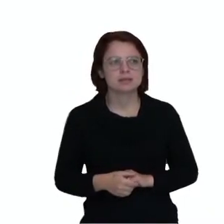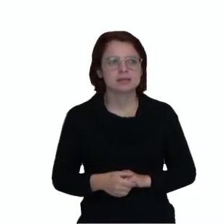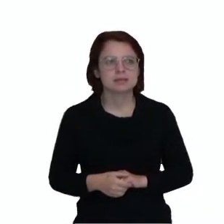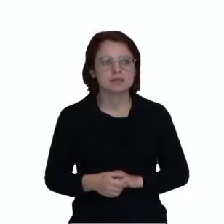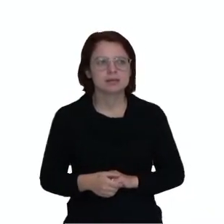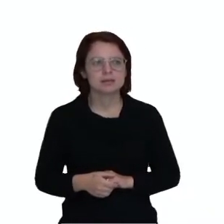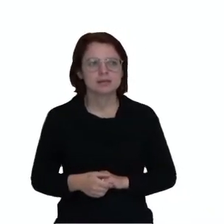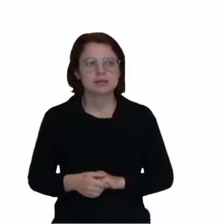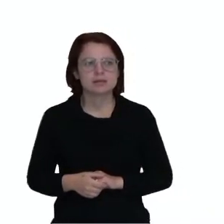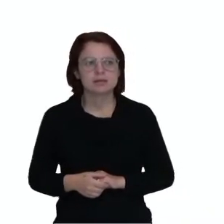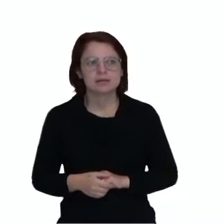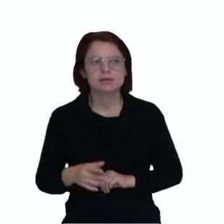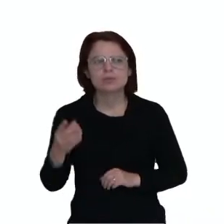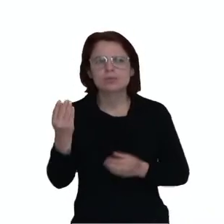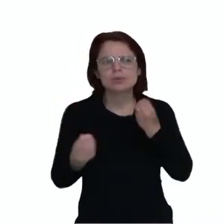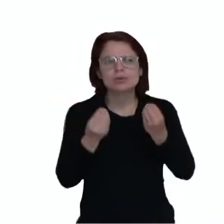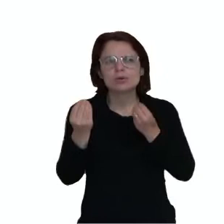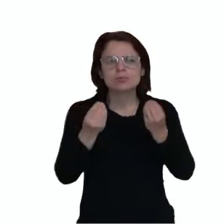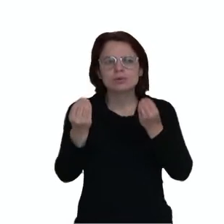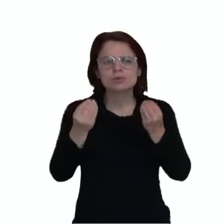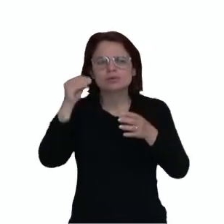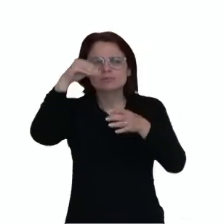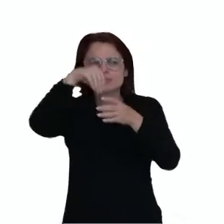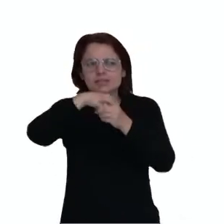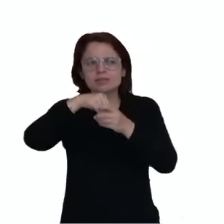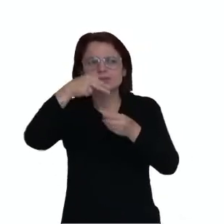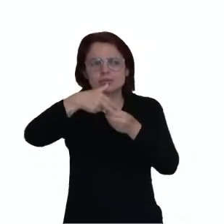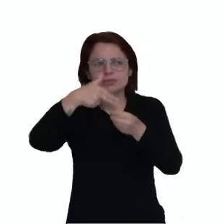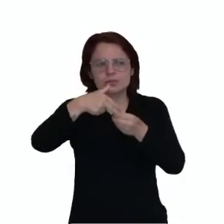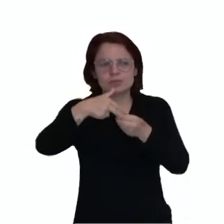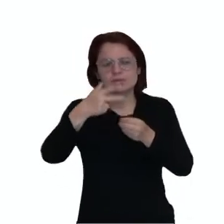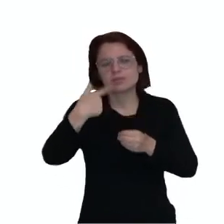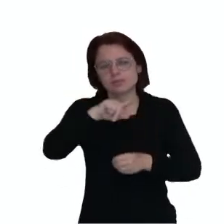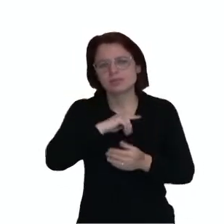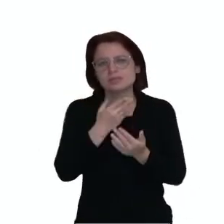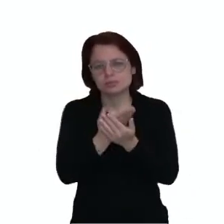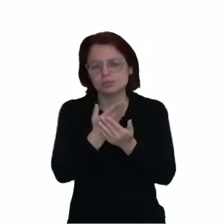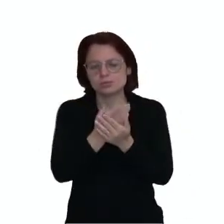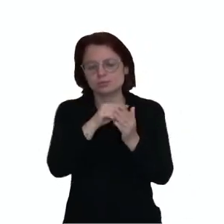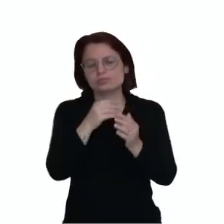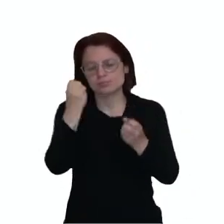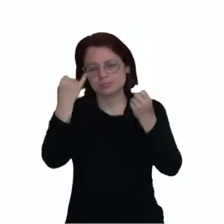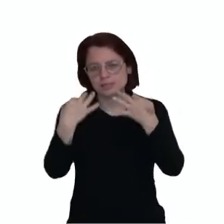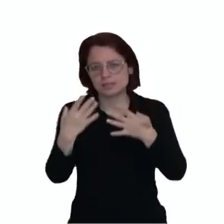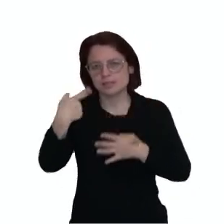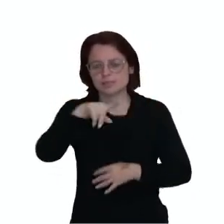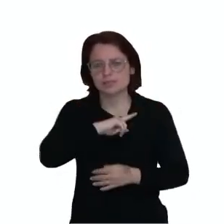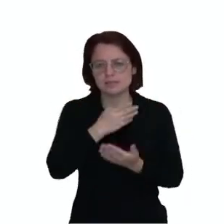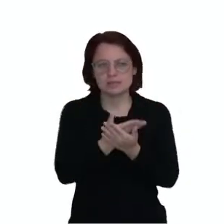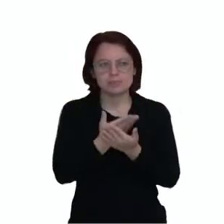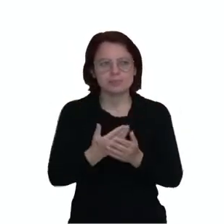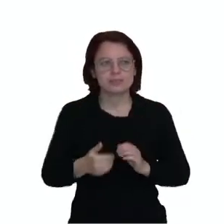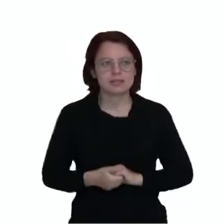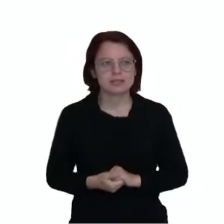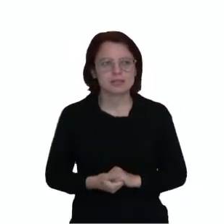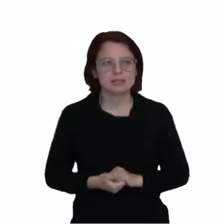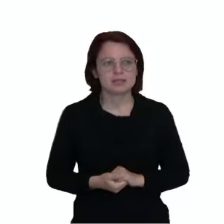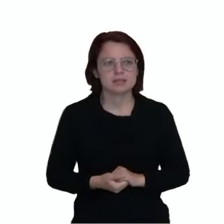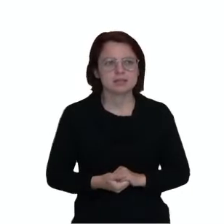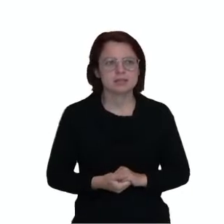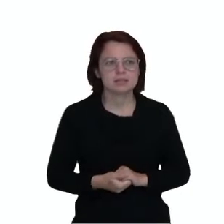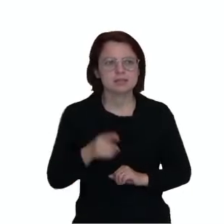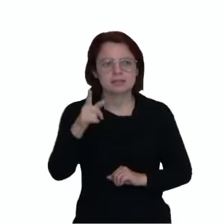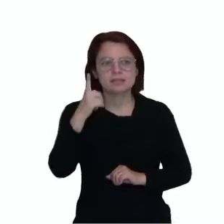tênis, né? Como que ele vai caber então dentro do núcleo? É uma das coisas que nós vamos falar hoje na nossa aula. Para vocês terem